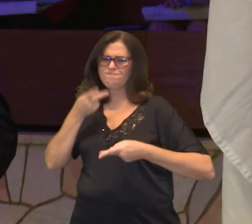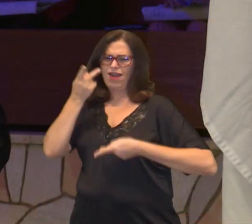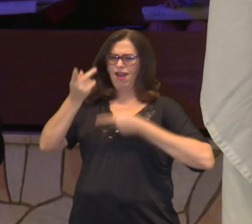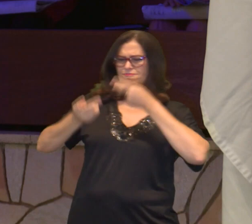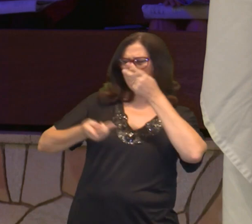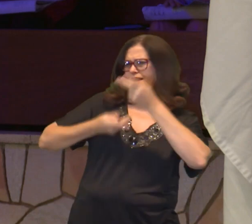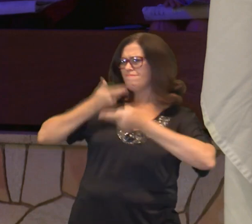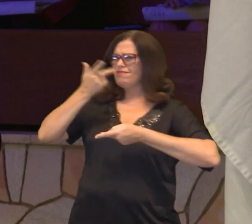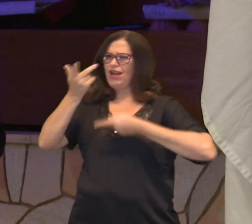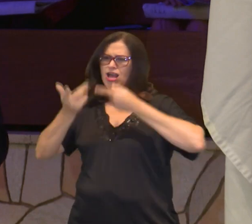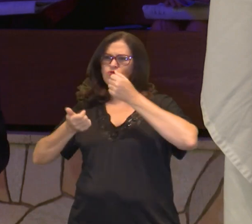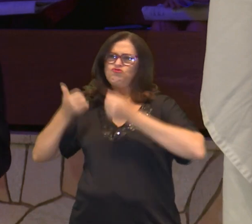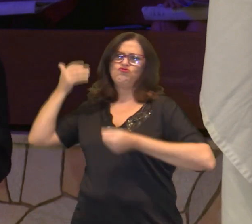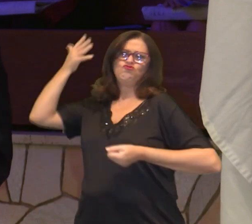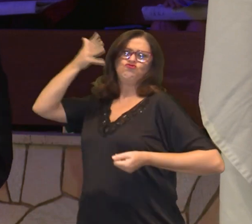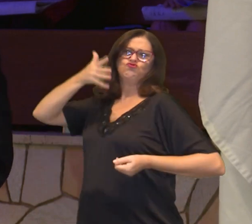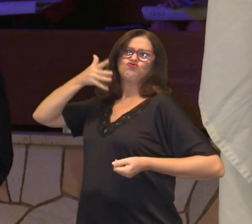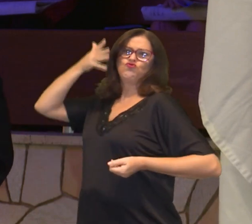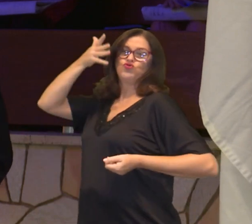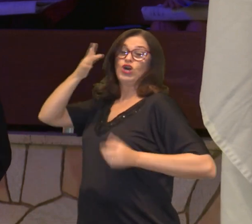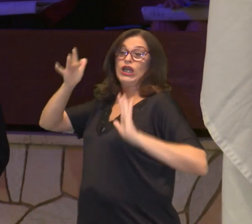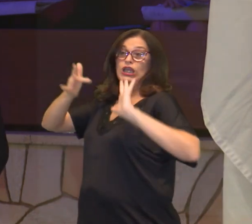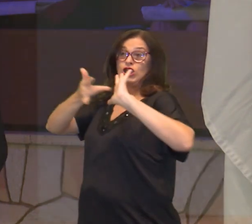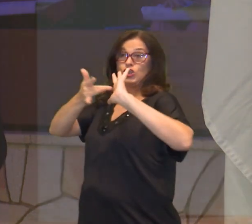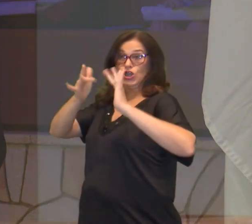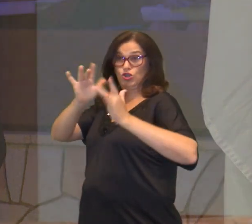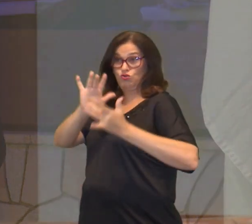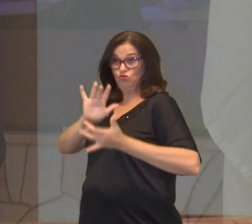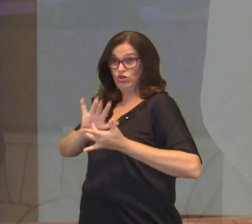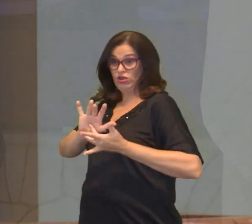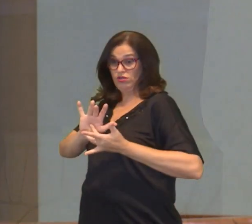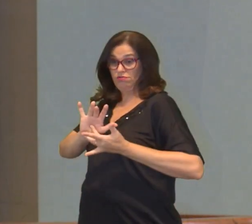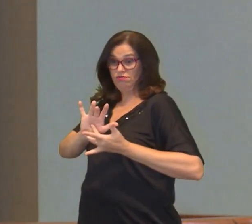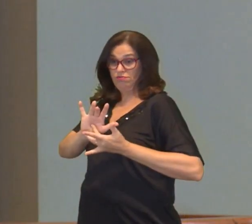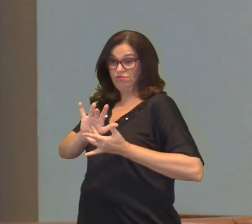bem. A narrativa de que Jesus